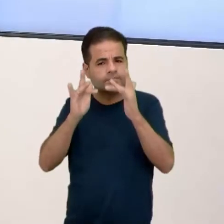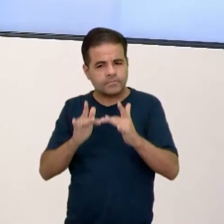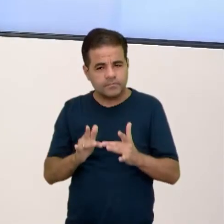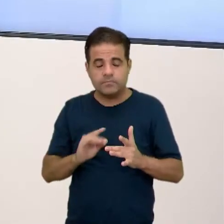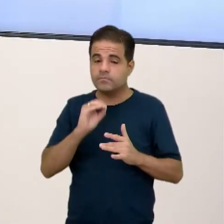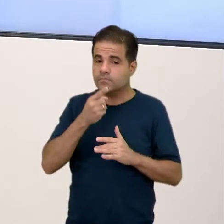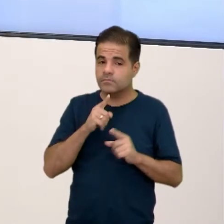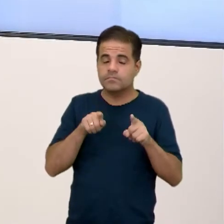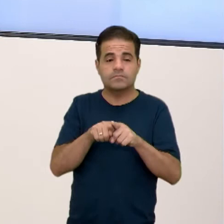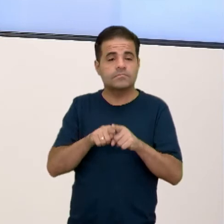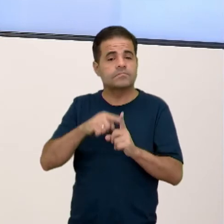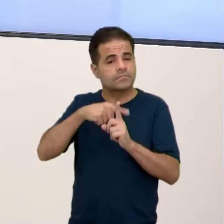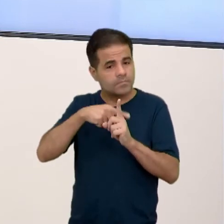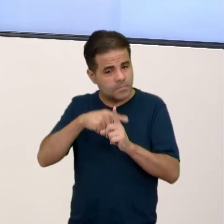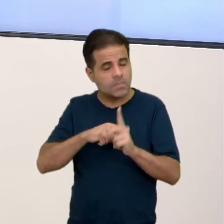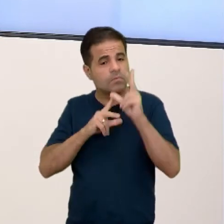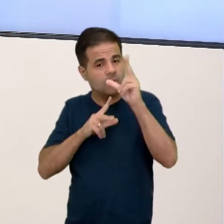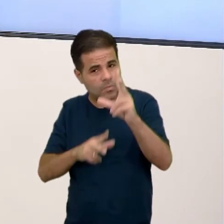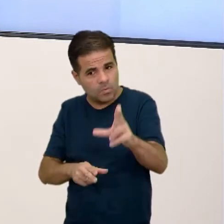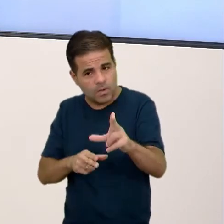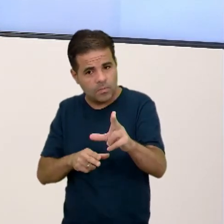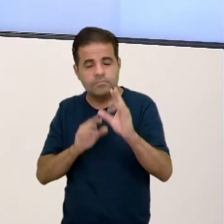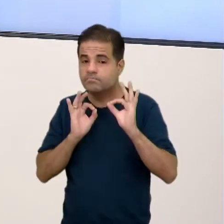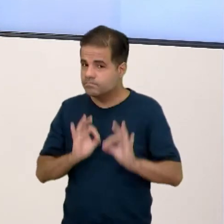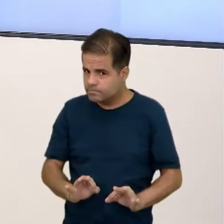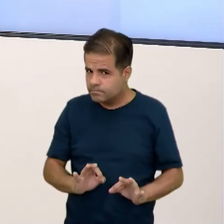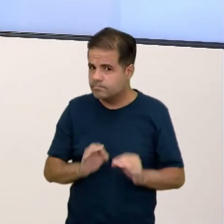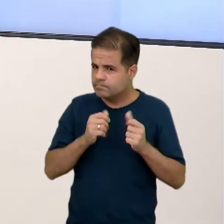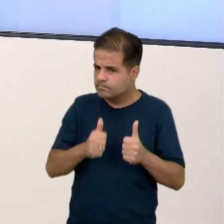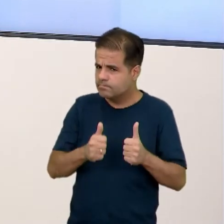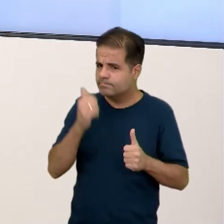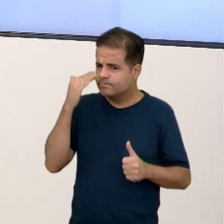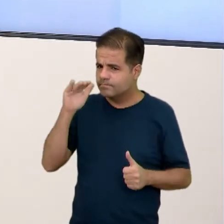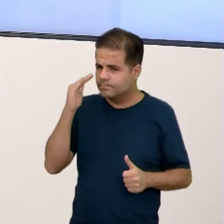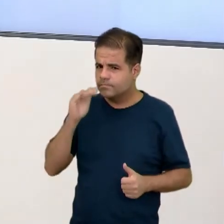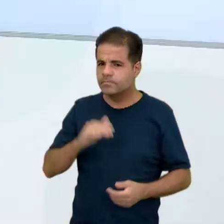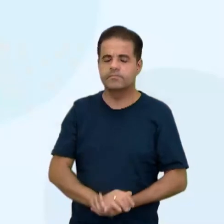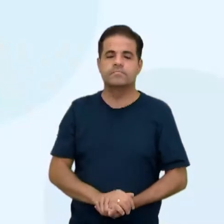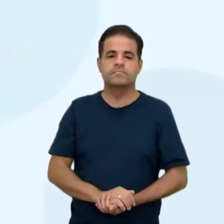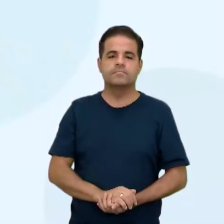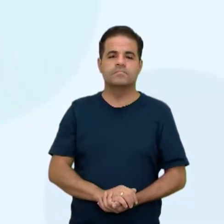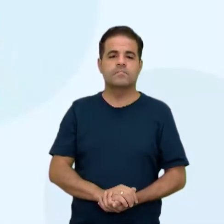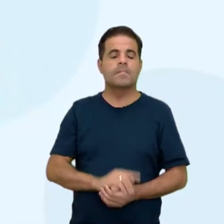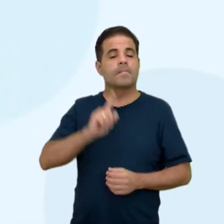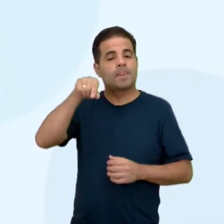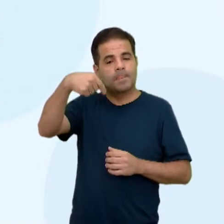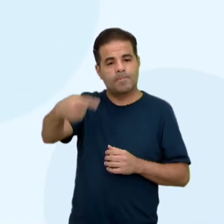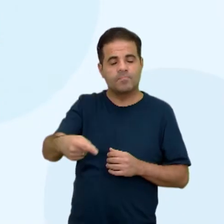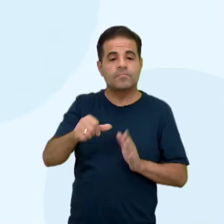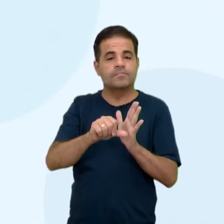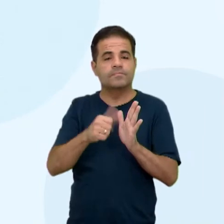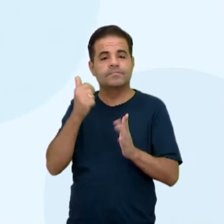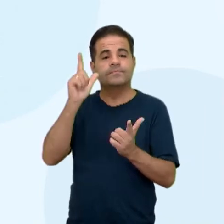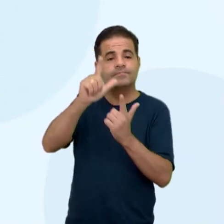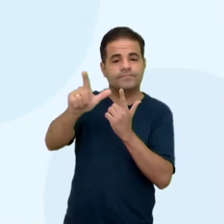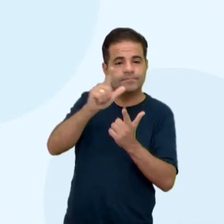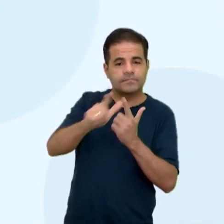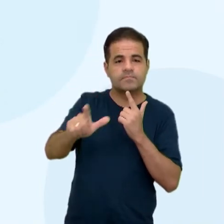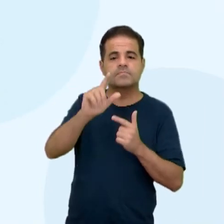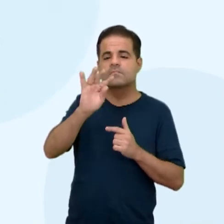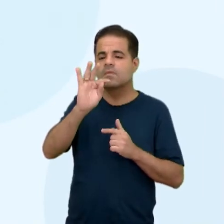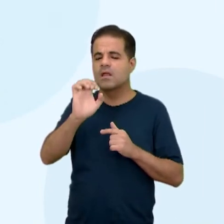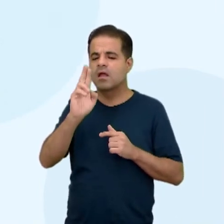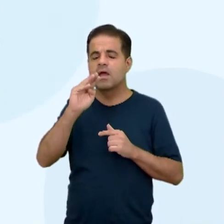ou até a temperatura ficar igual, tá certo? Entendeu? Continuando, ó. Aí a gente vai para a primeira lei da termodinâmica que